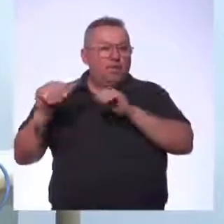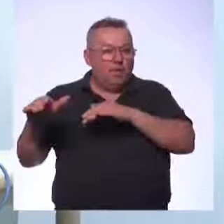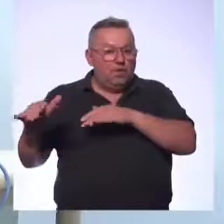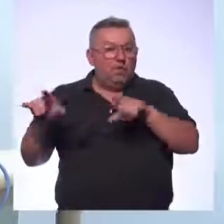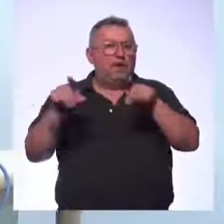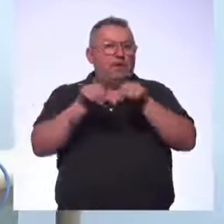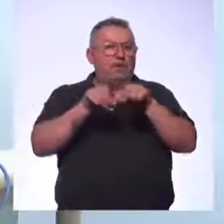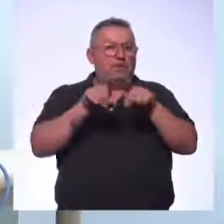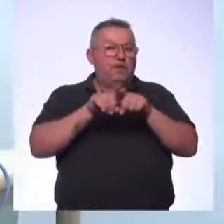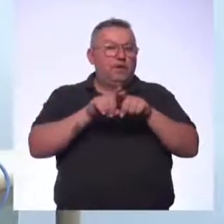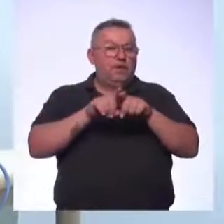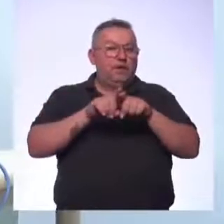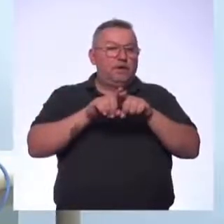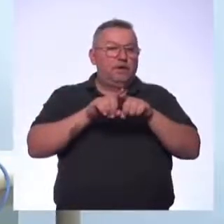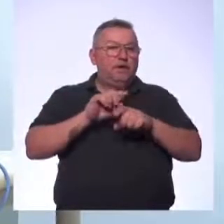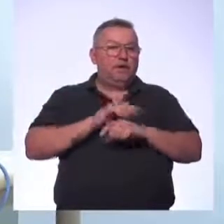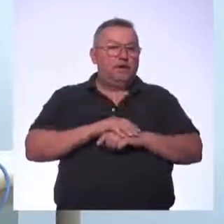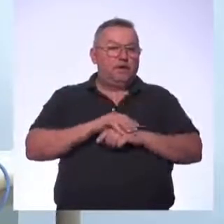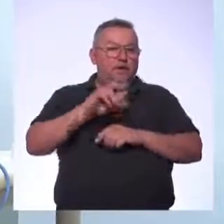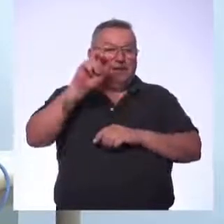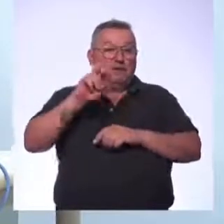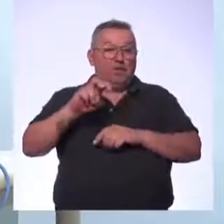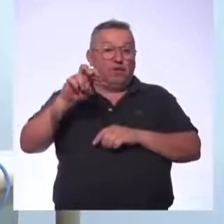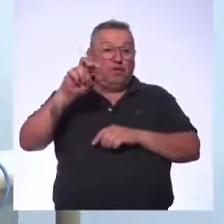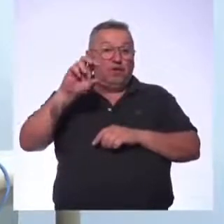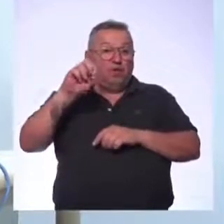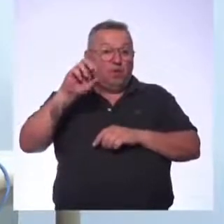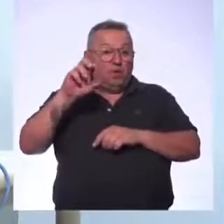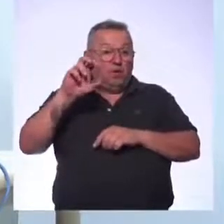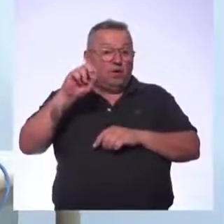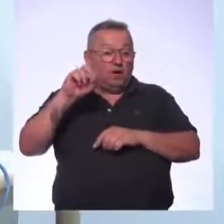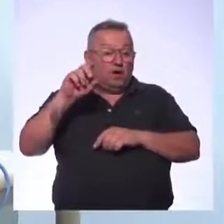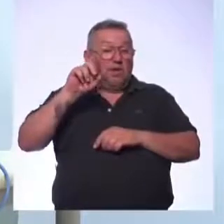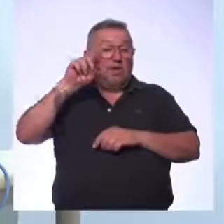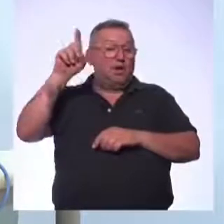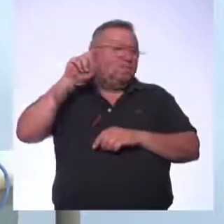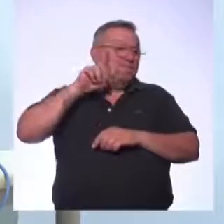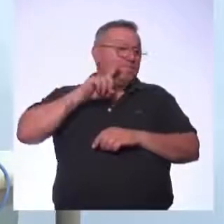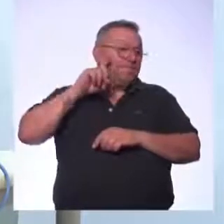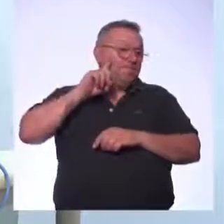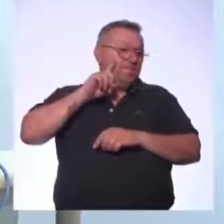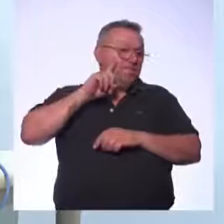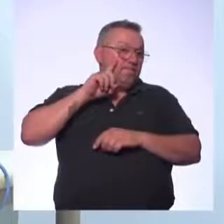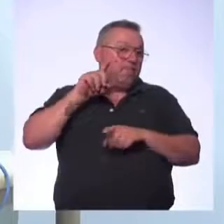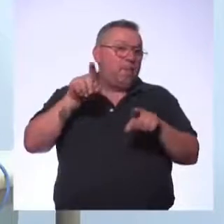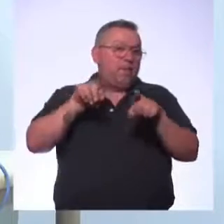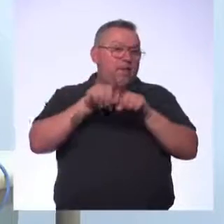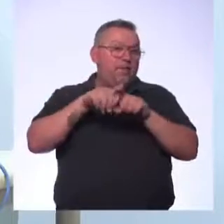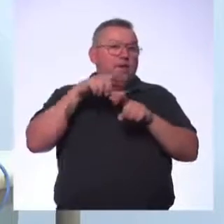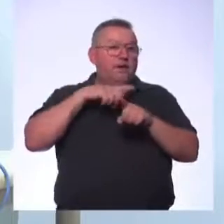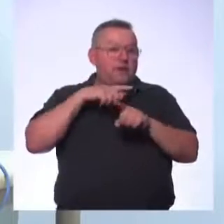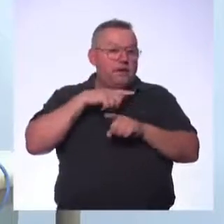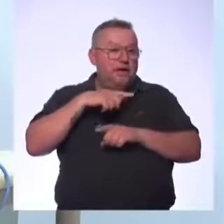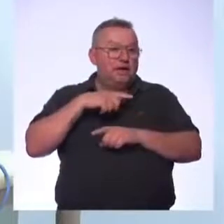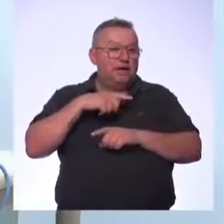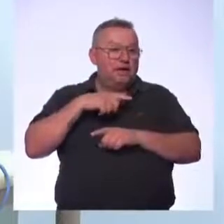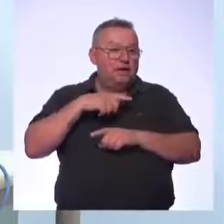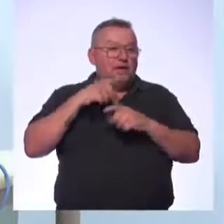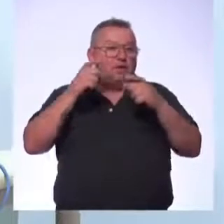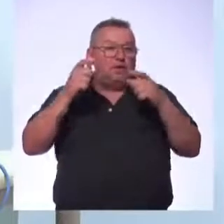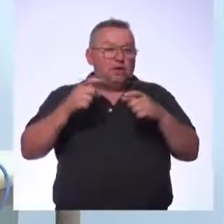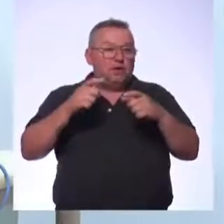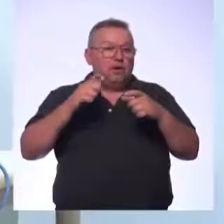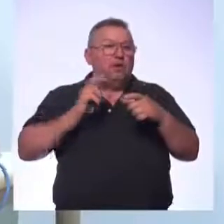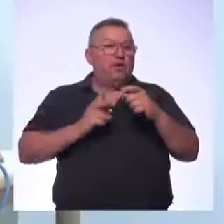é o 50º estado dos Estados Unidos, né, no Pacífico, ele está lá numa região que